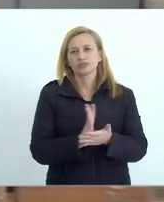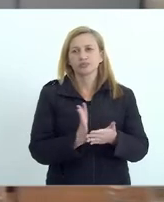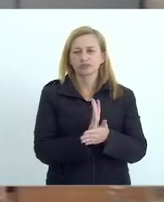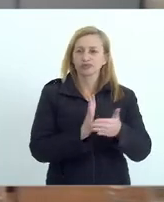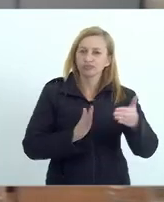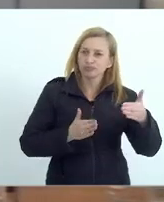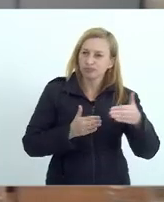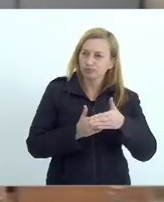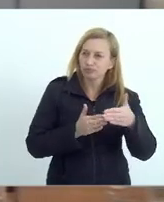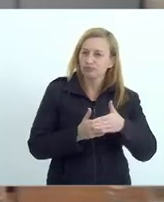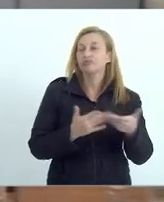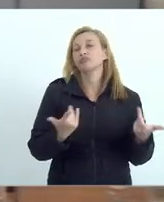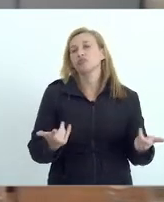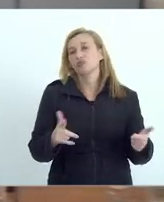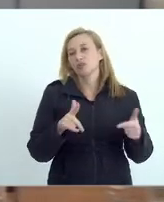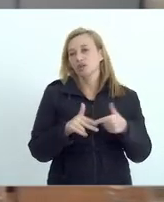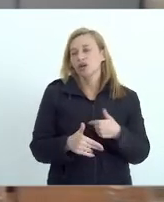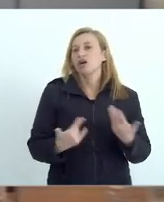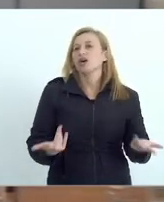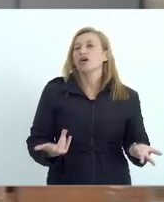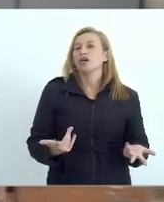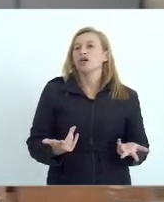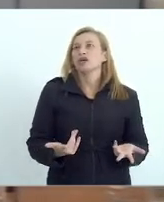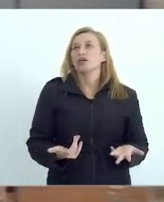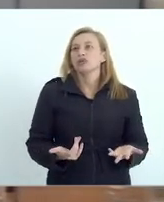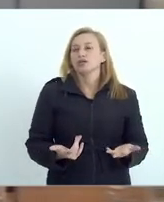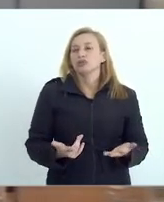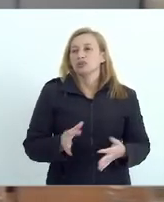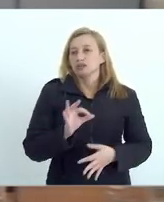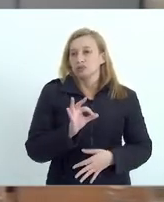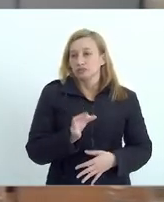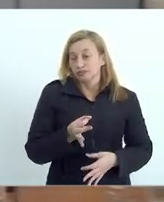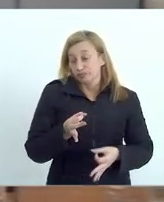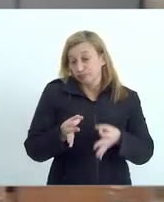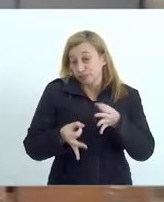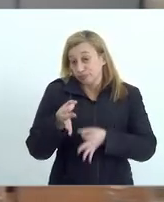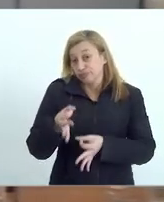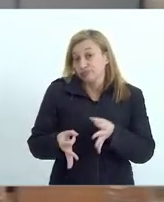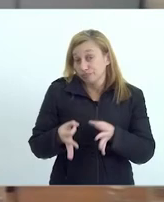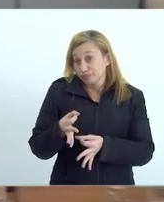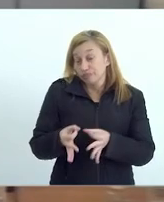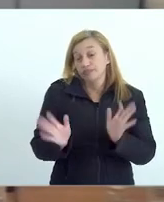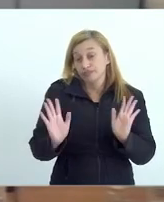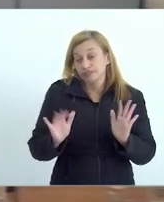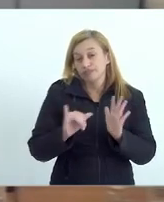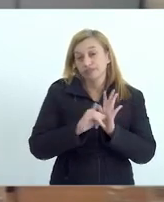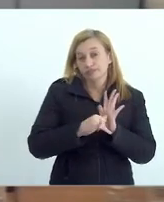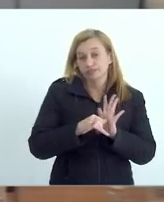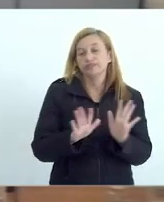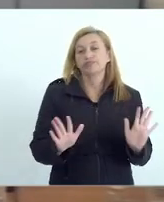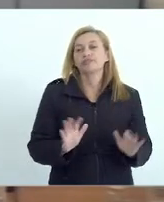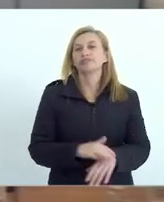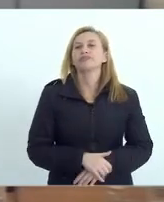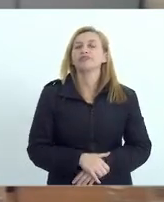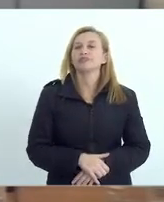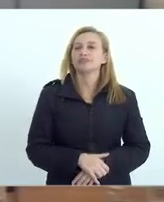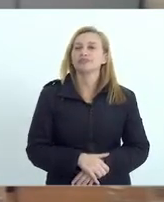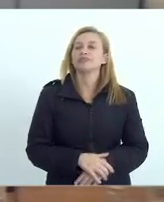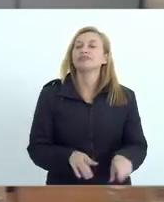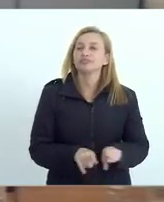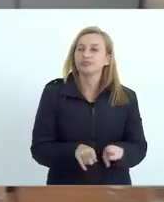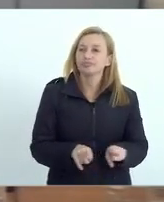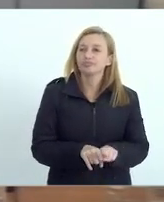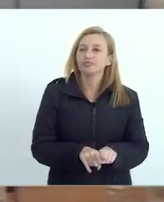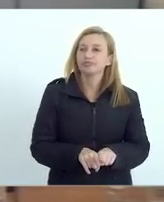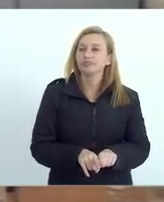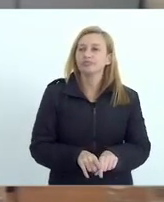Libertadores esse limitadores são os mediadores legais da lei é dos editais e os limitadores